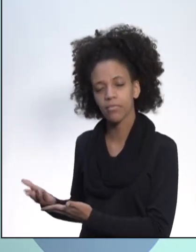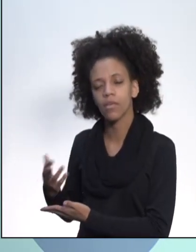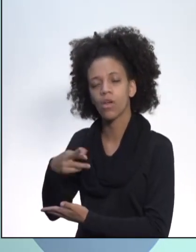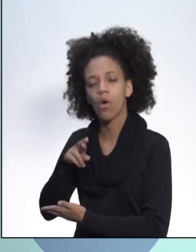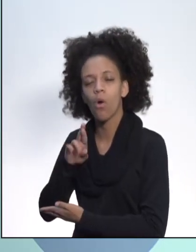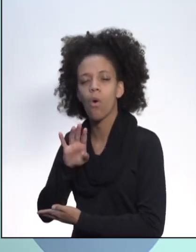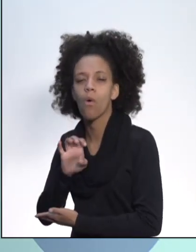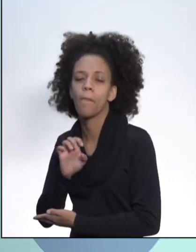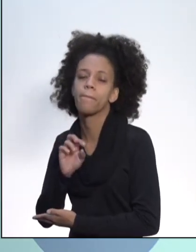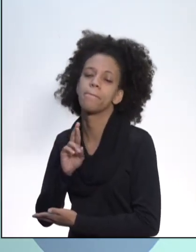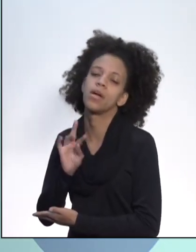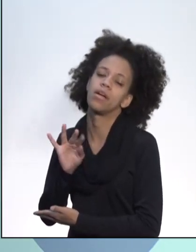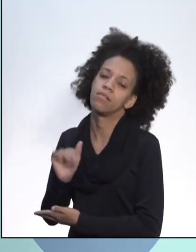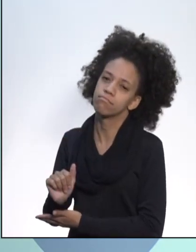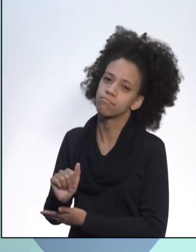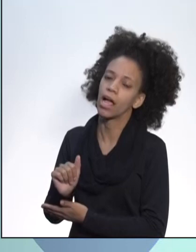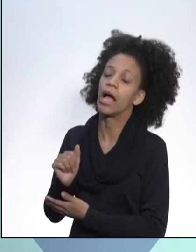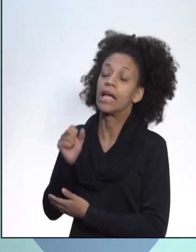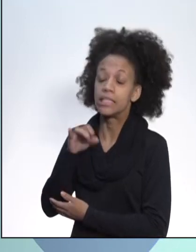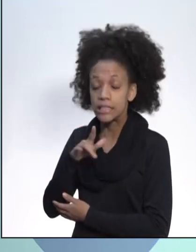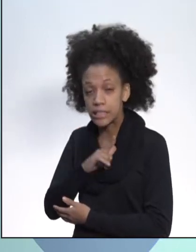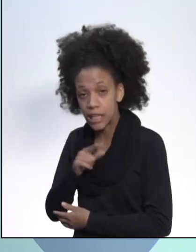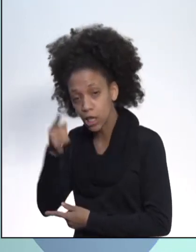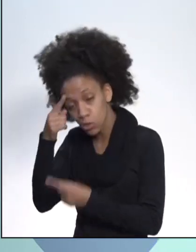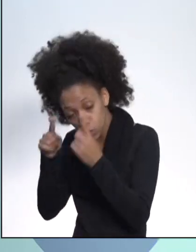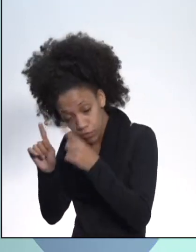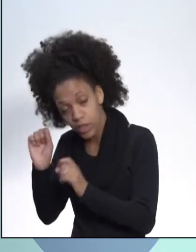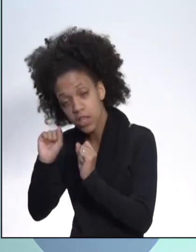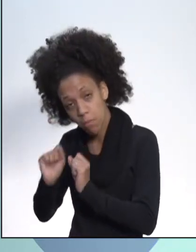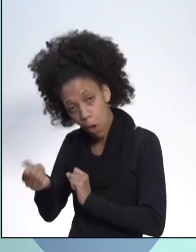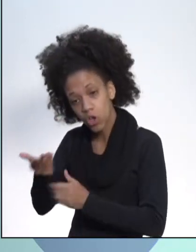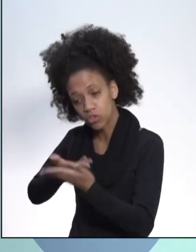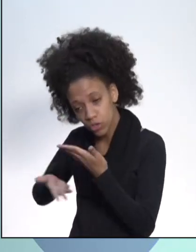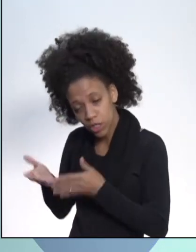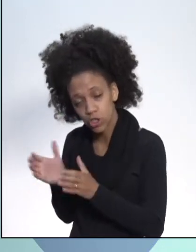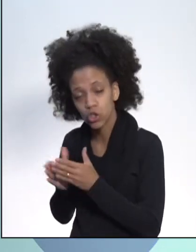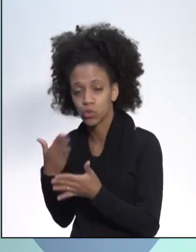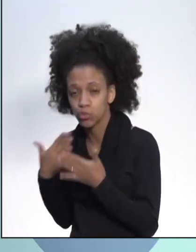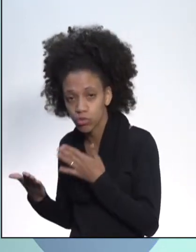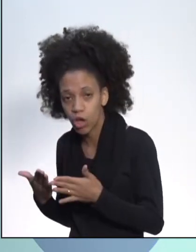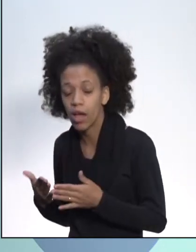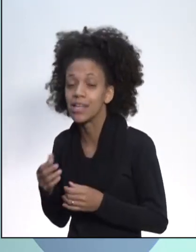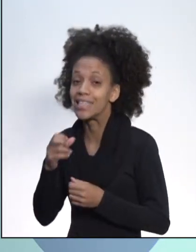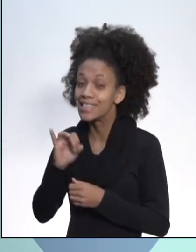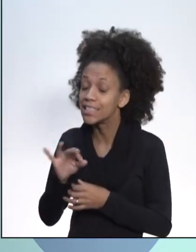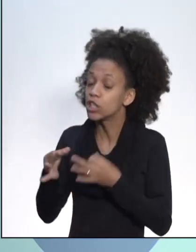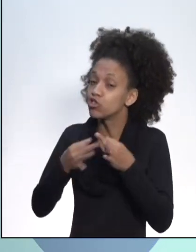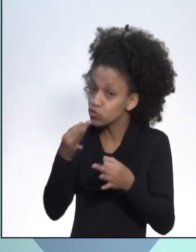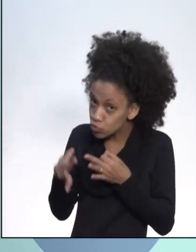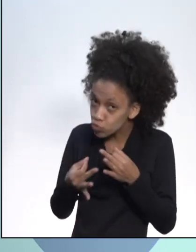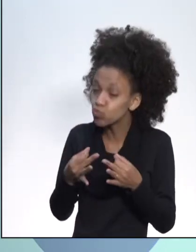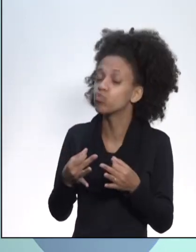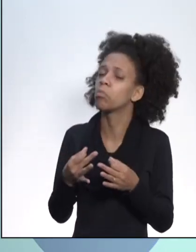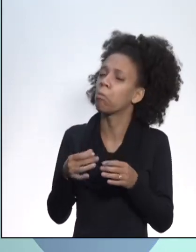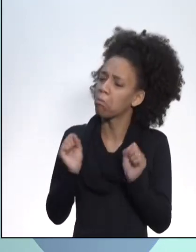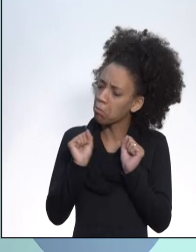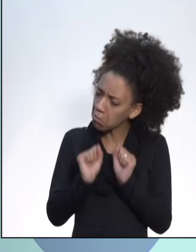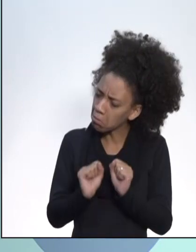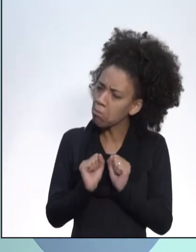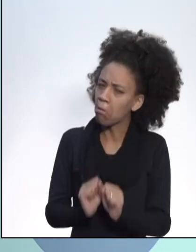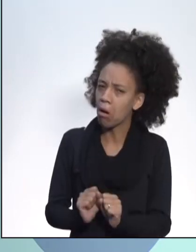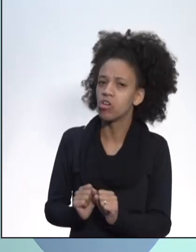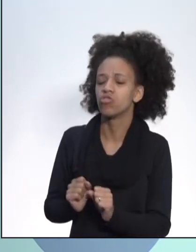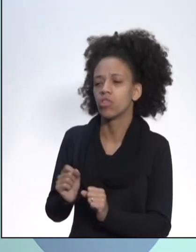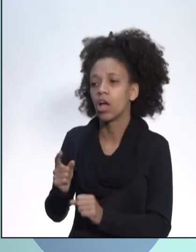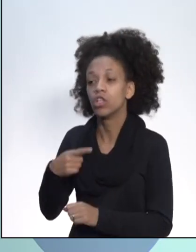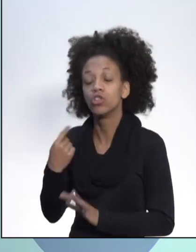alguma dúvida. Então, vocês podem interagir no chat para as dúvidas de vocês. E se tiver sugestões, também podem colocar, que a gente